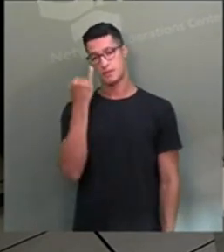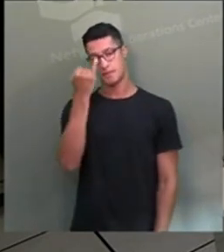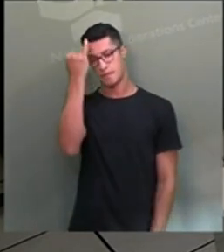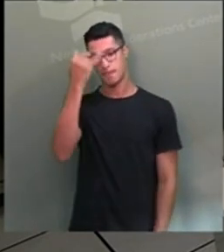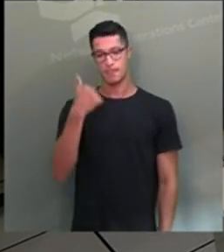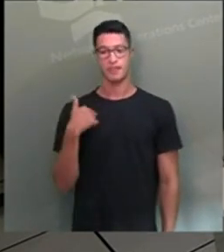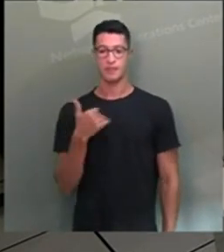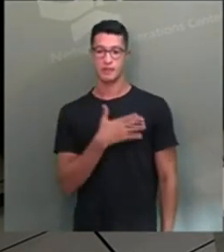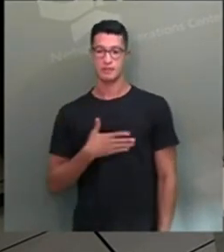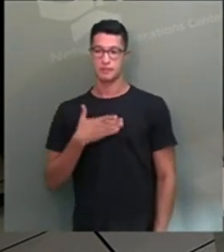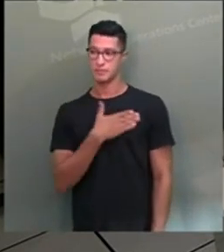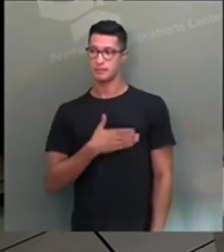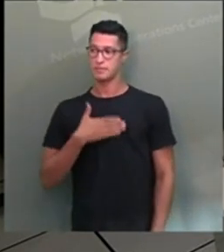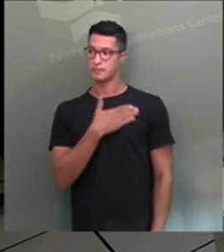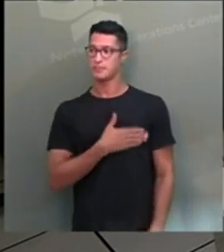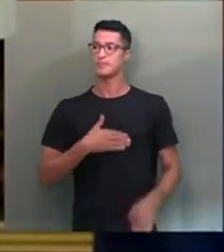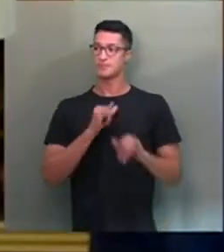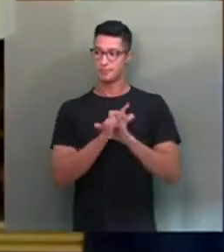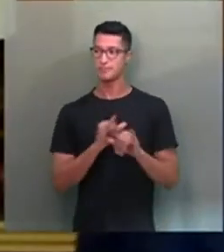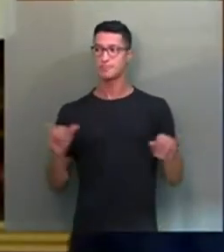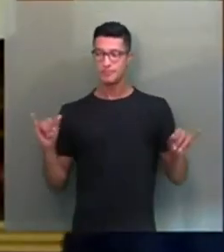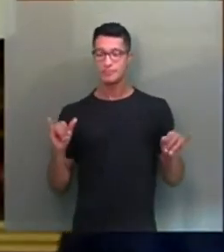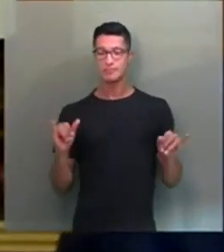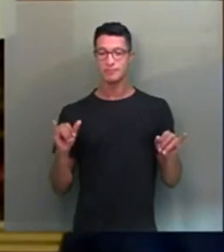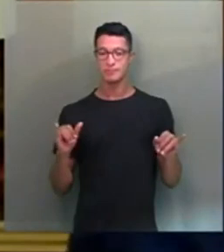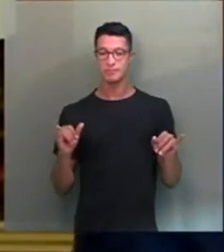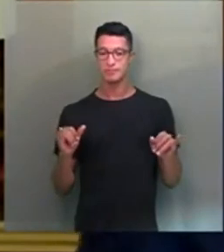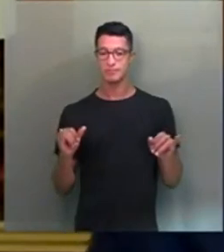E eu gostaria de dizer, né, para